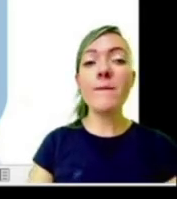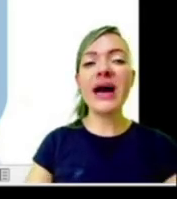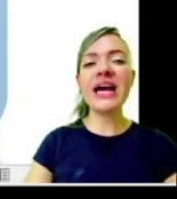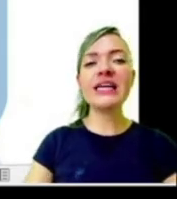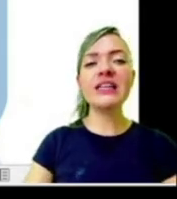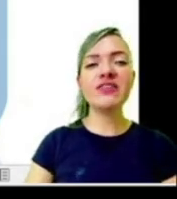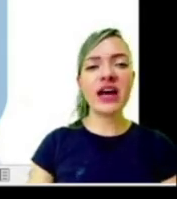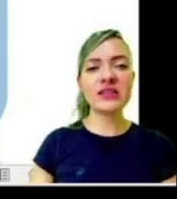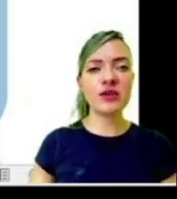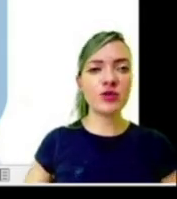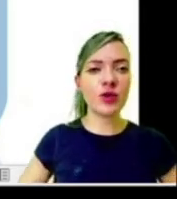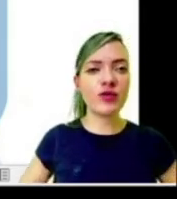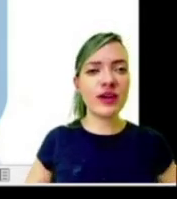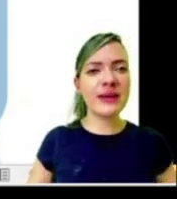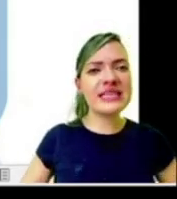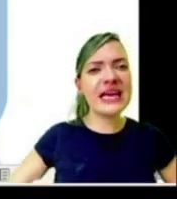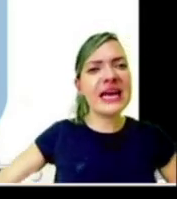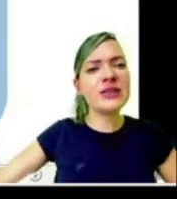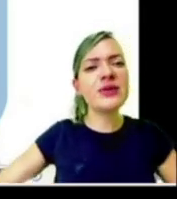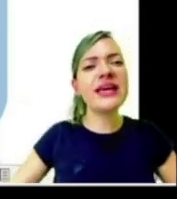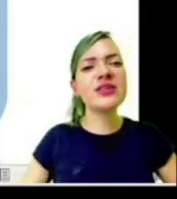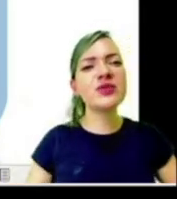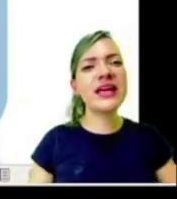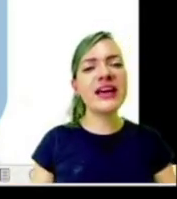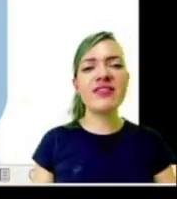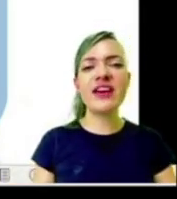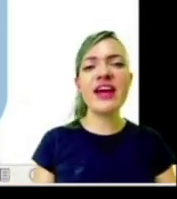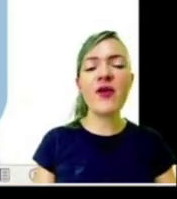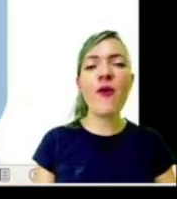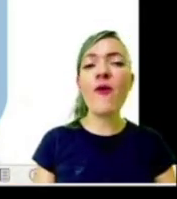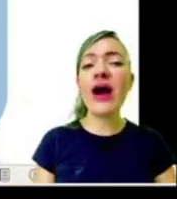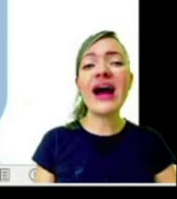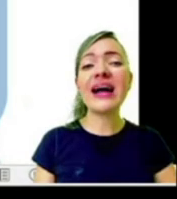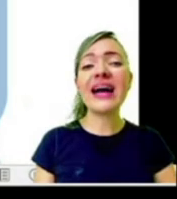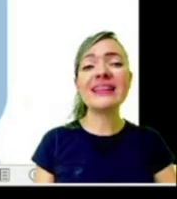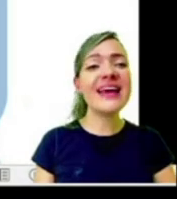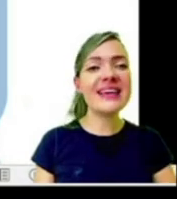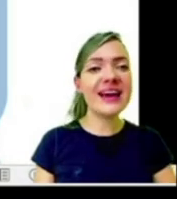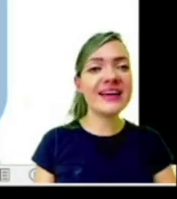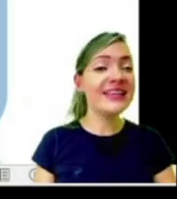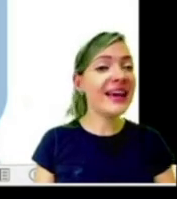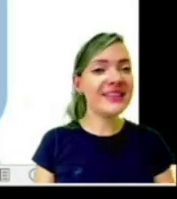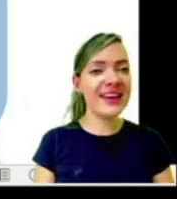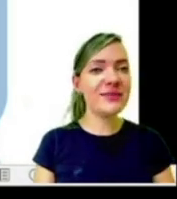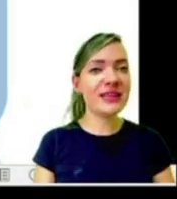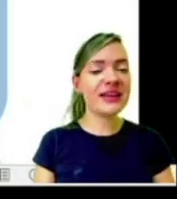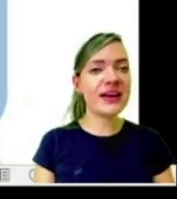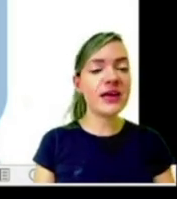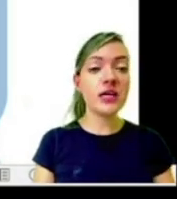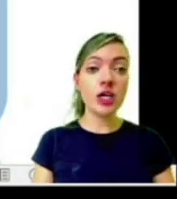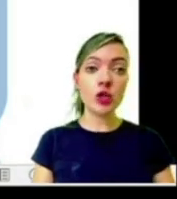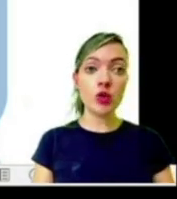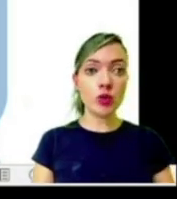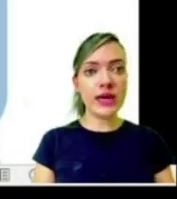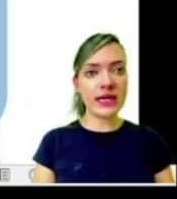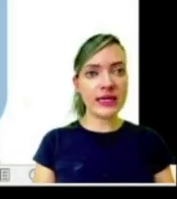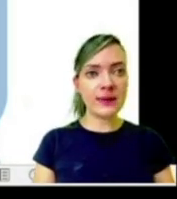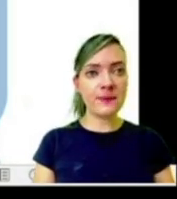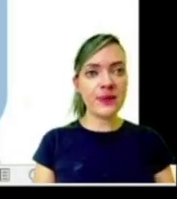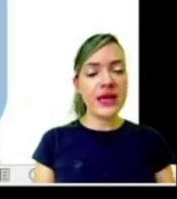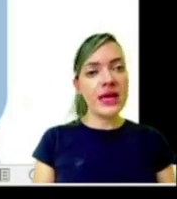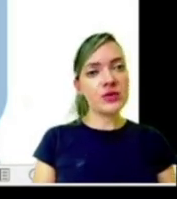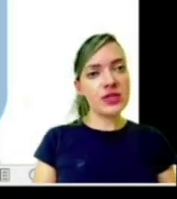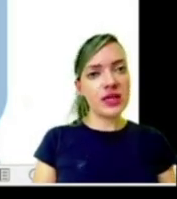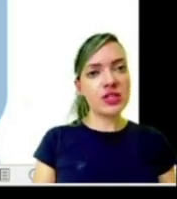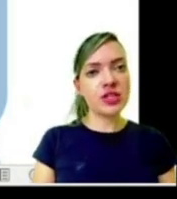Bioacumulação ou magnificação trófica. Mas Renato, o que que isso tem a ver com a cadeia e a teia alimentar? Tudo,